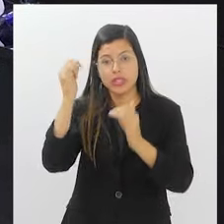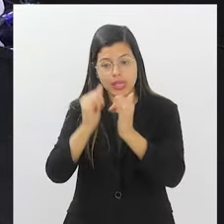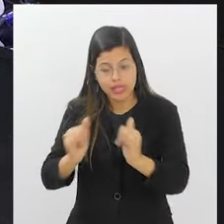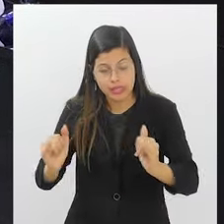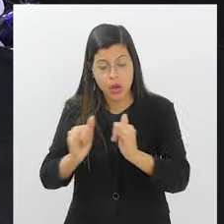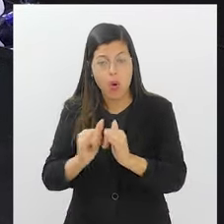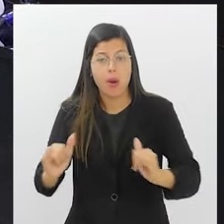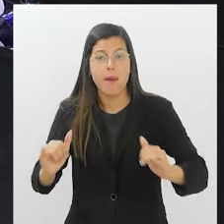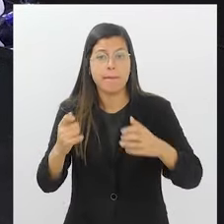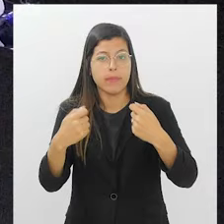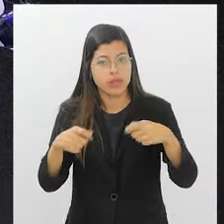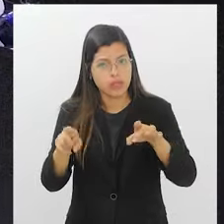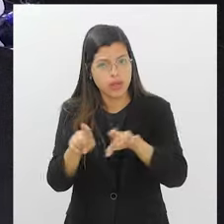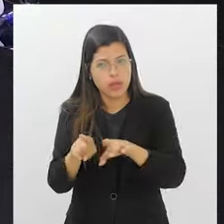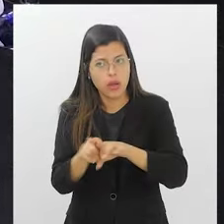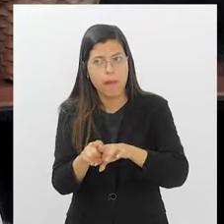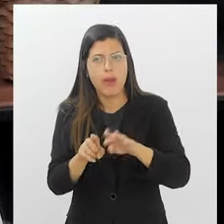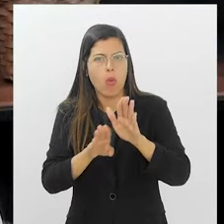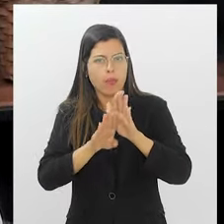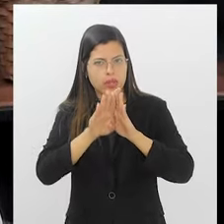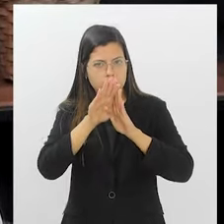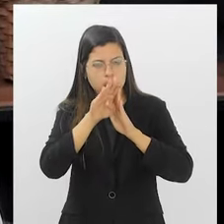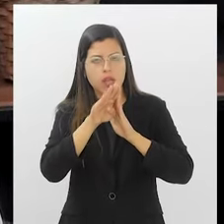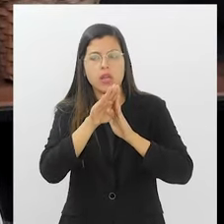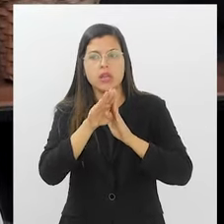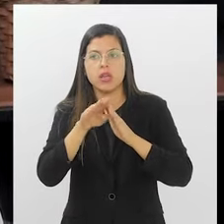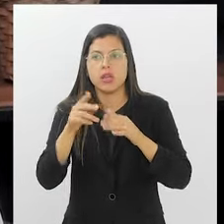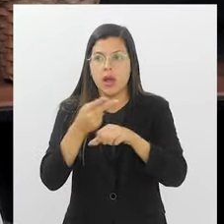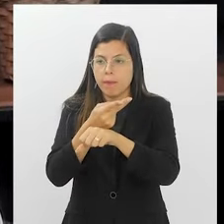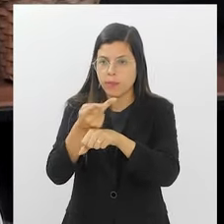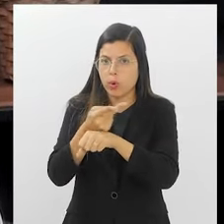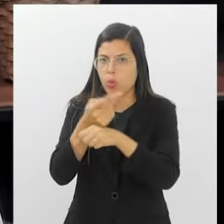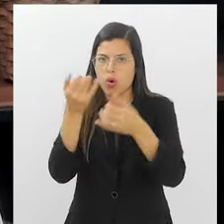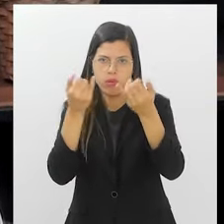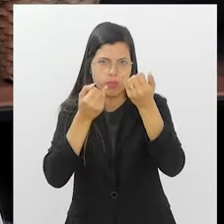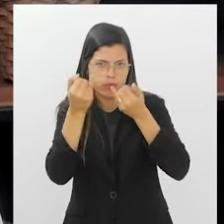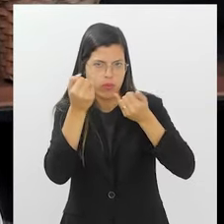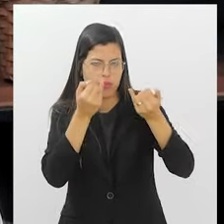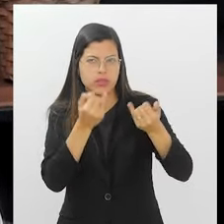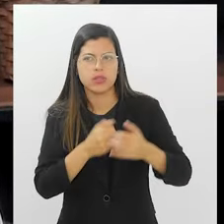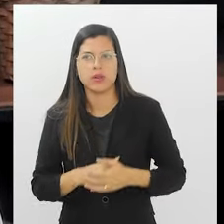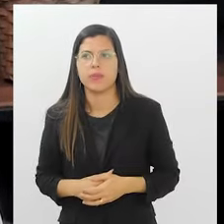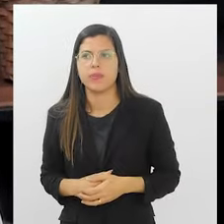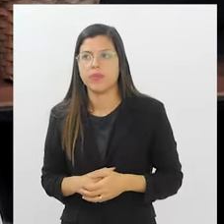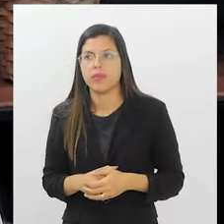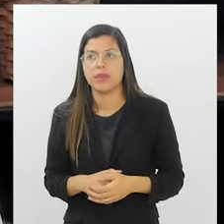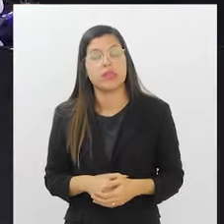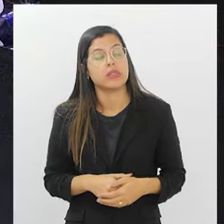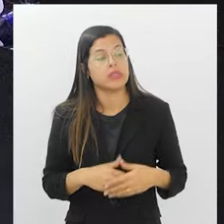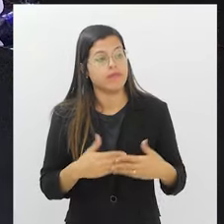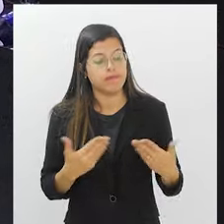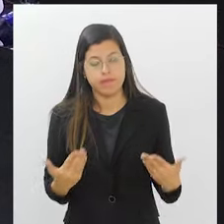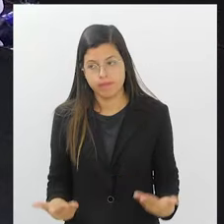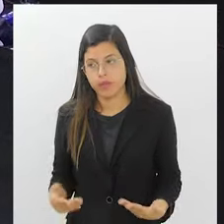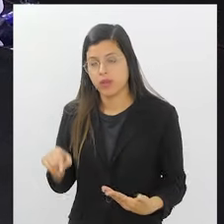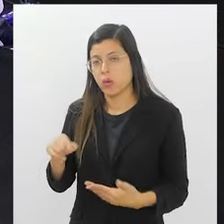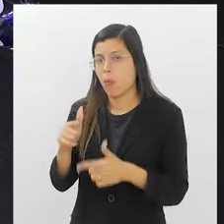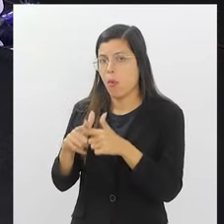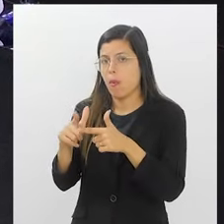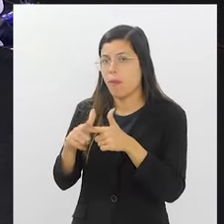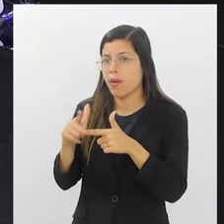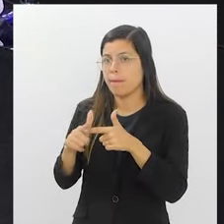conscientização também vem aumentando e a busca por informação, né? Esse é um grande